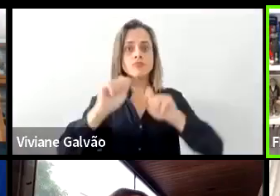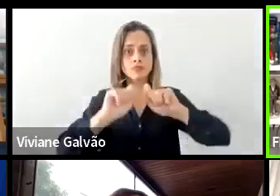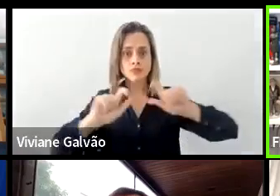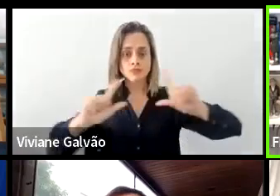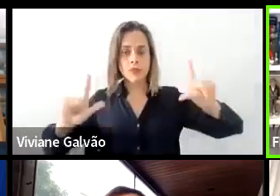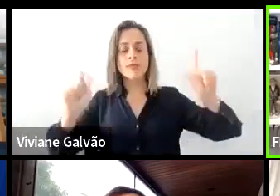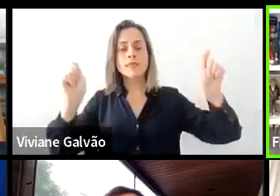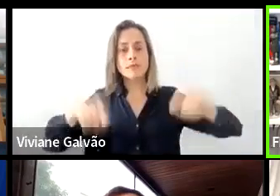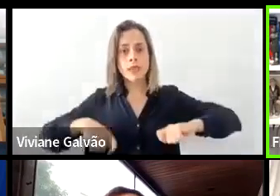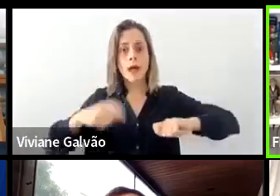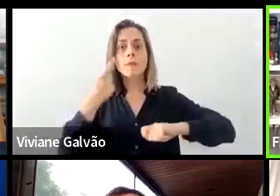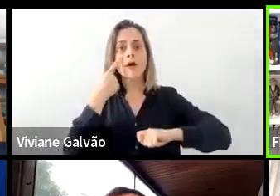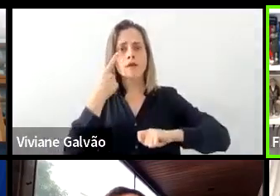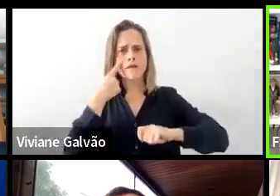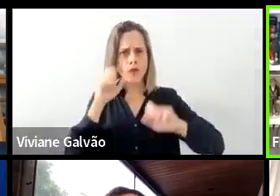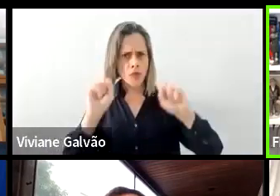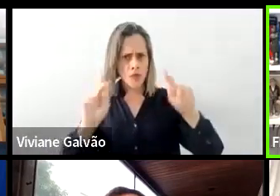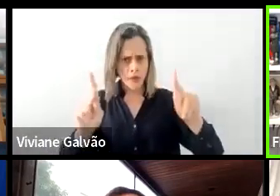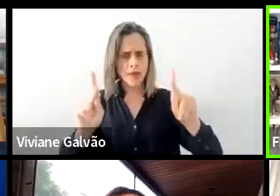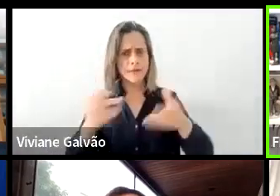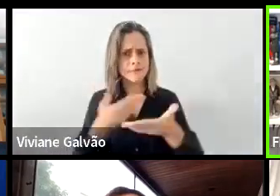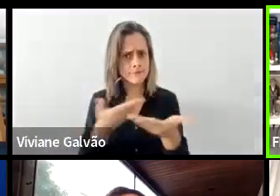a apresentação, tá certo?